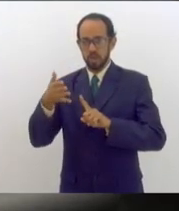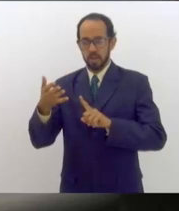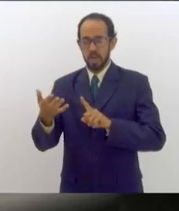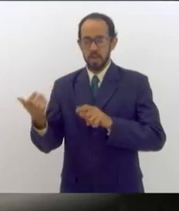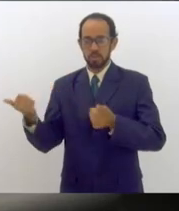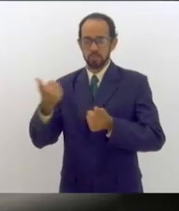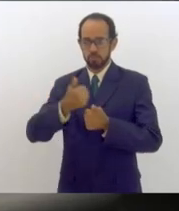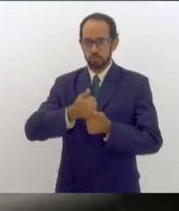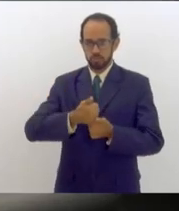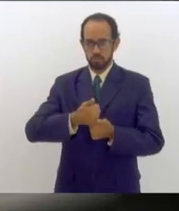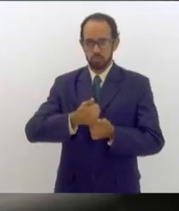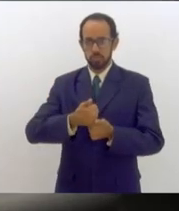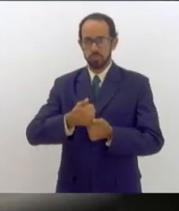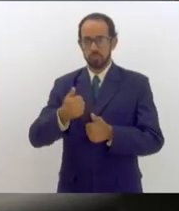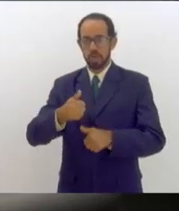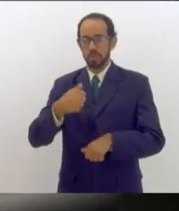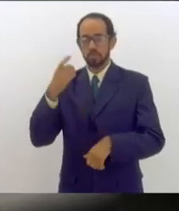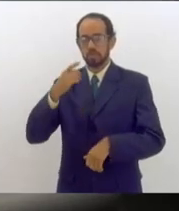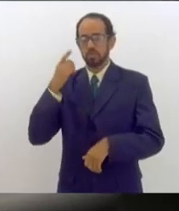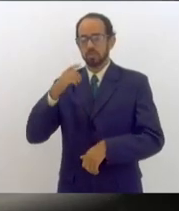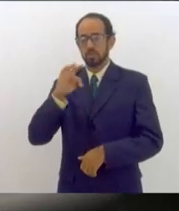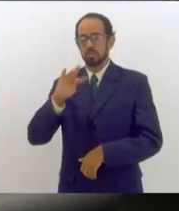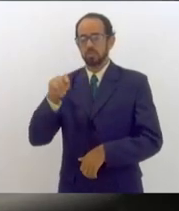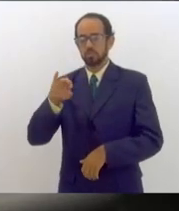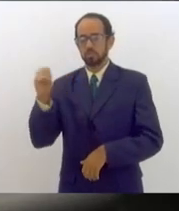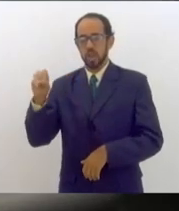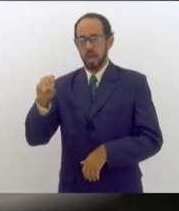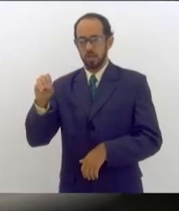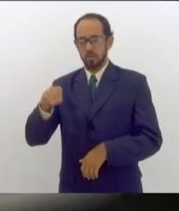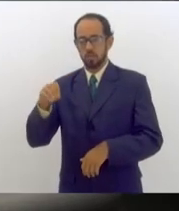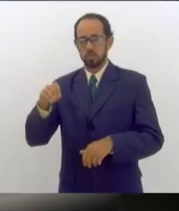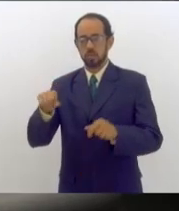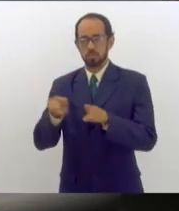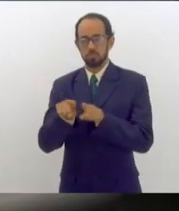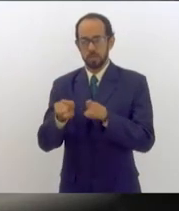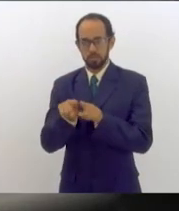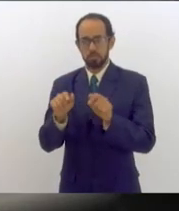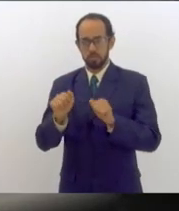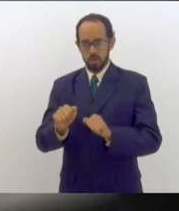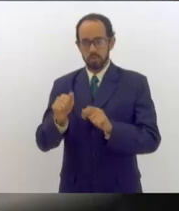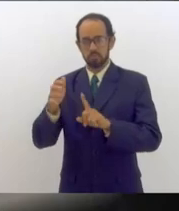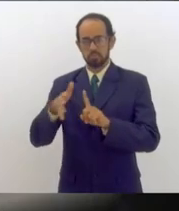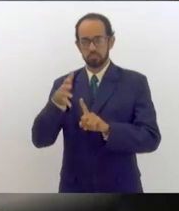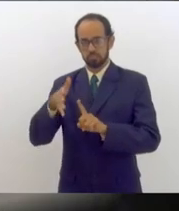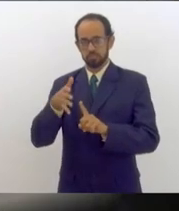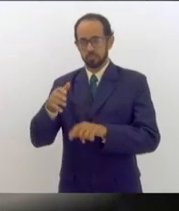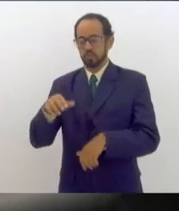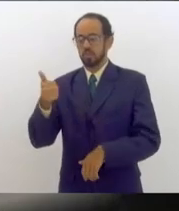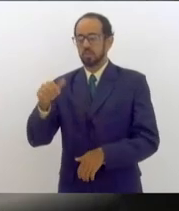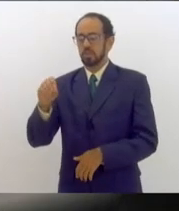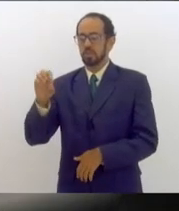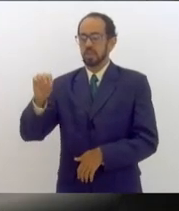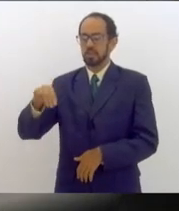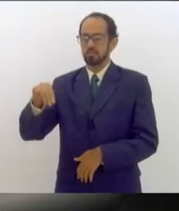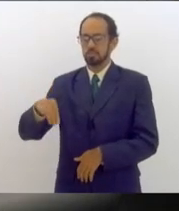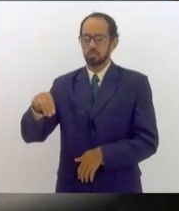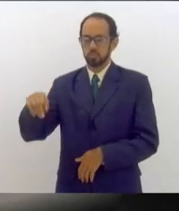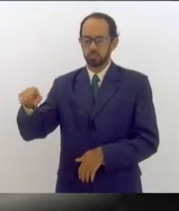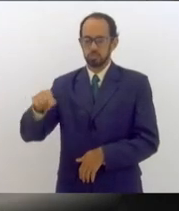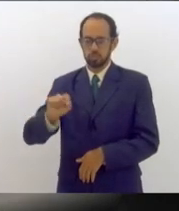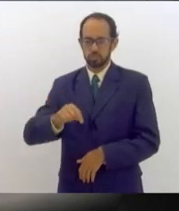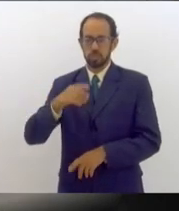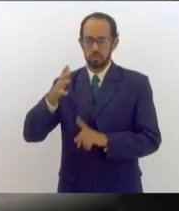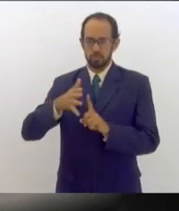presidência para que o deputado Thiago Gagliasso possa também fazer uso da palavra ao final tá bom mas excelência possui 10 minutos regimentais para fazer uso da